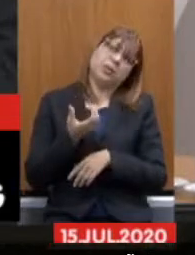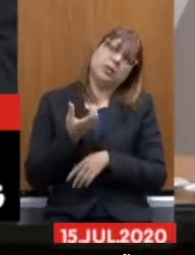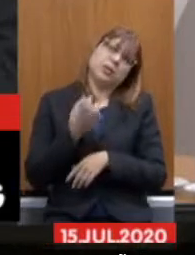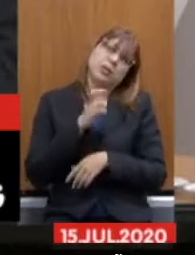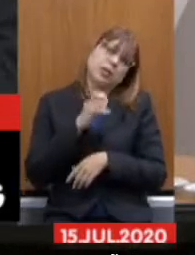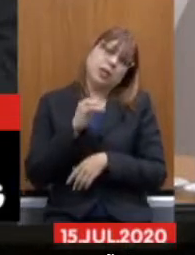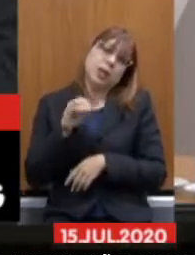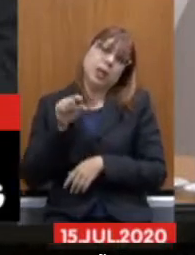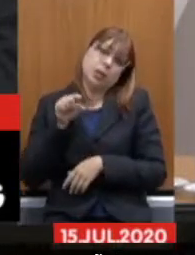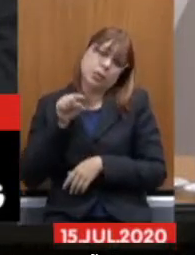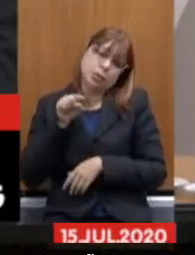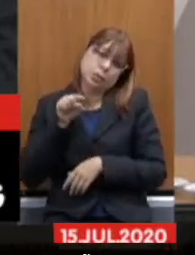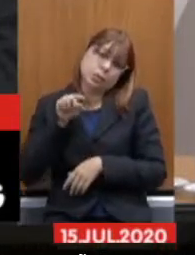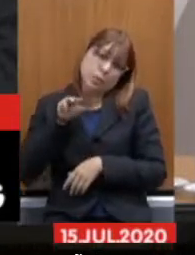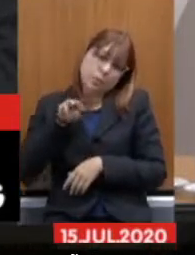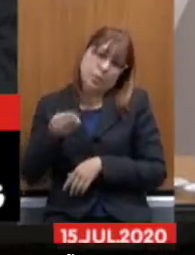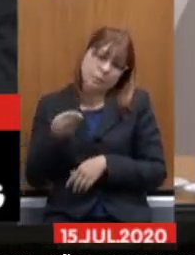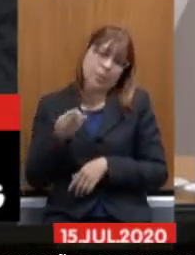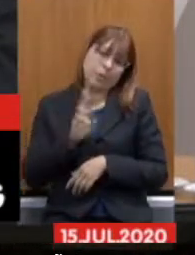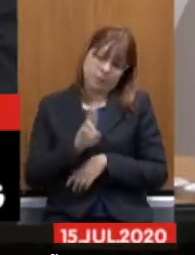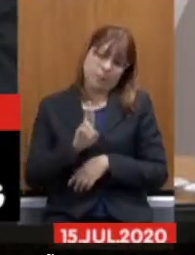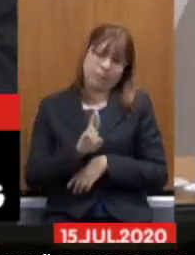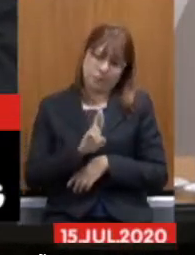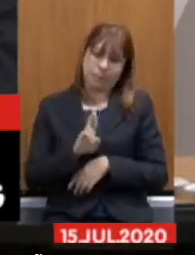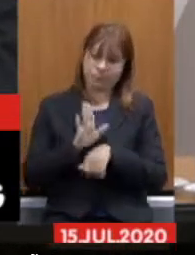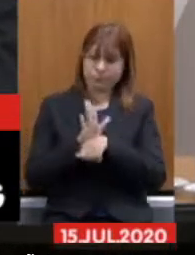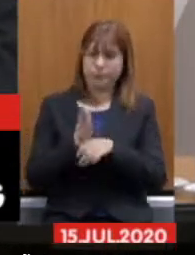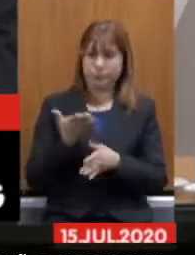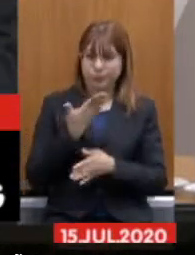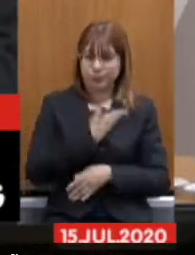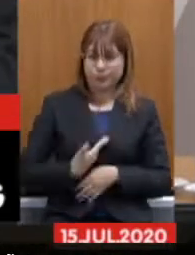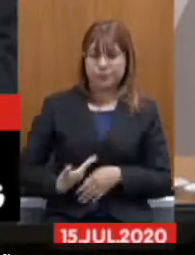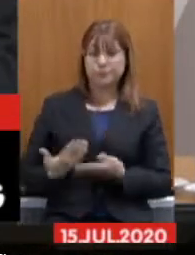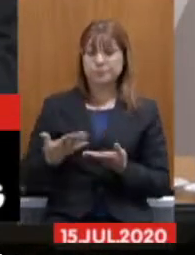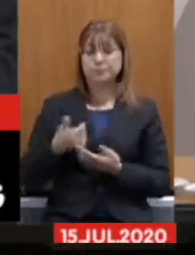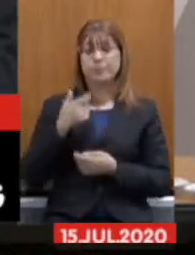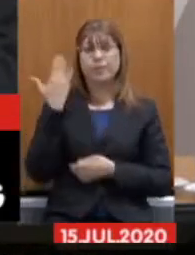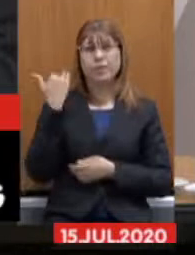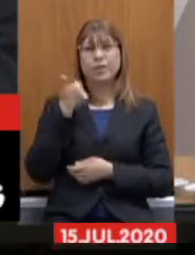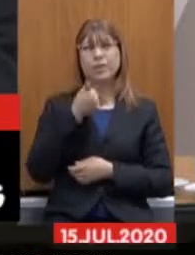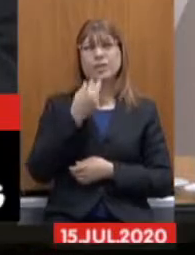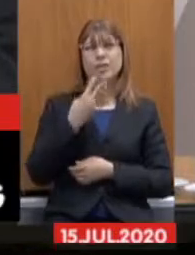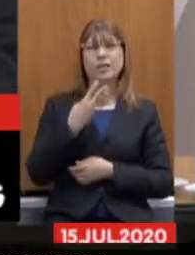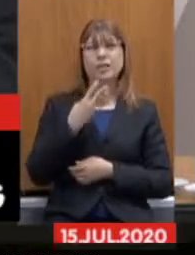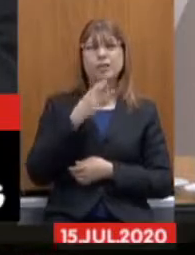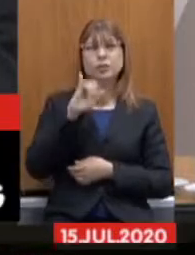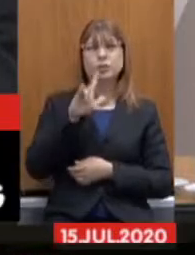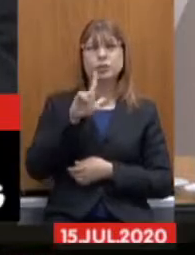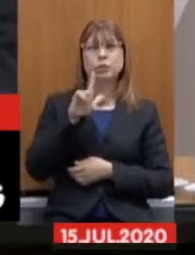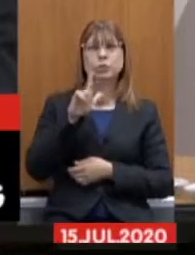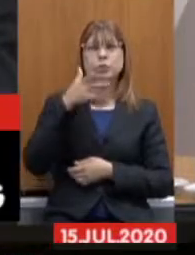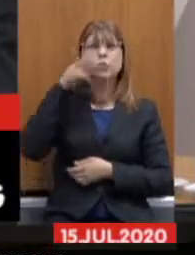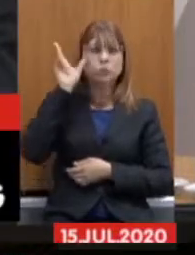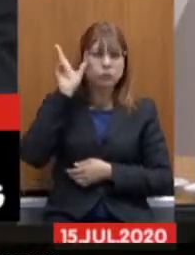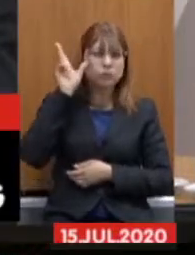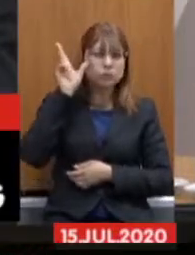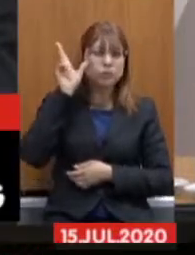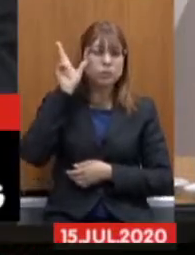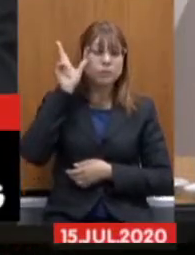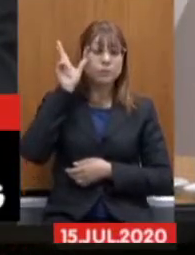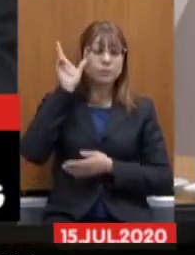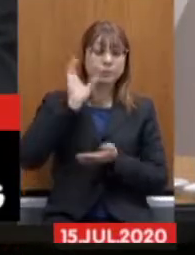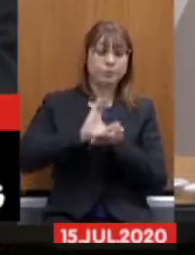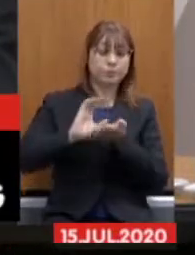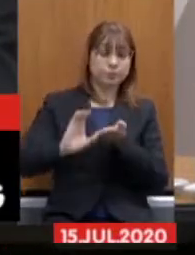nesses últimos dois meses esse mês dados de treze de julho e agora anteontem mostram que a